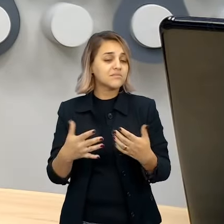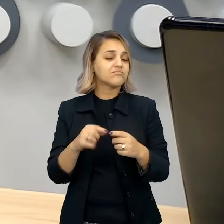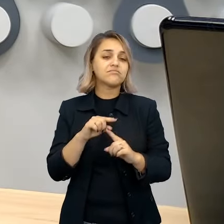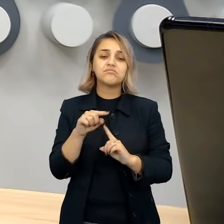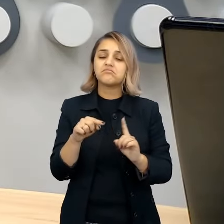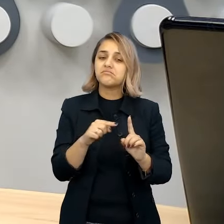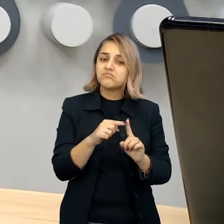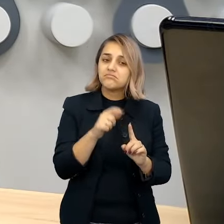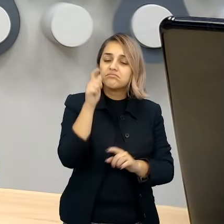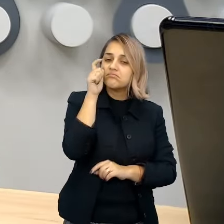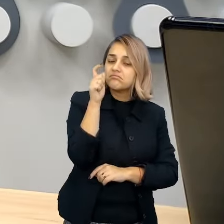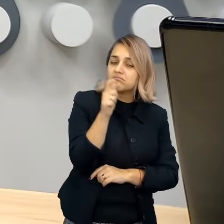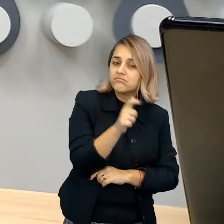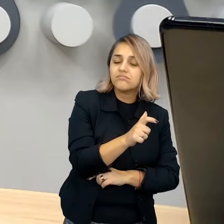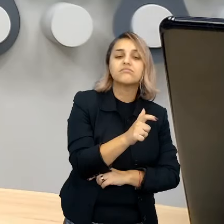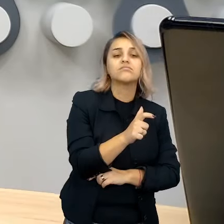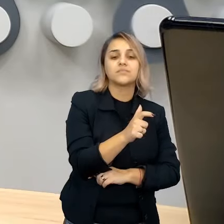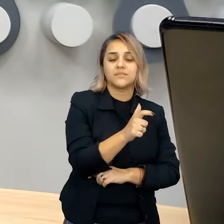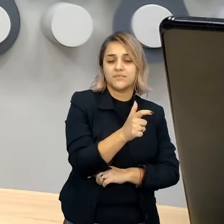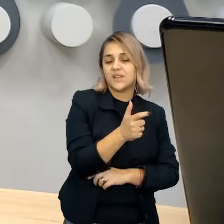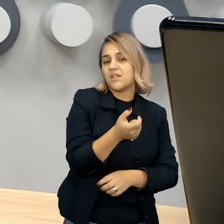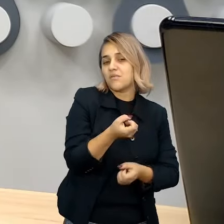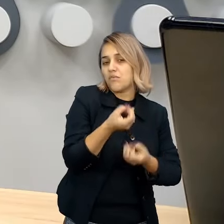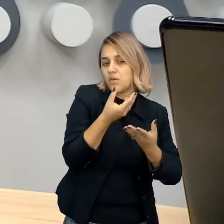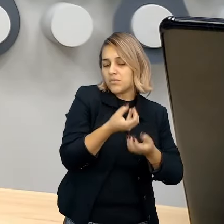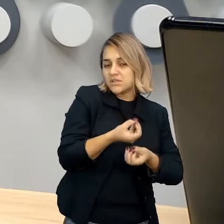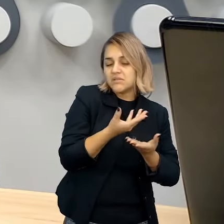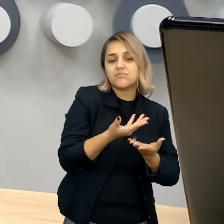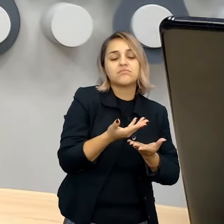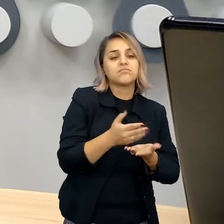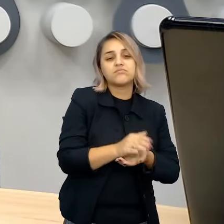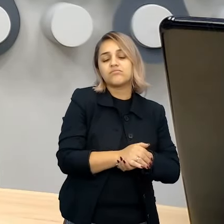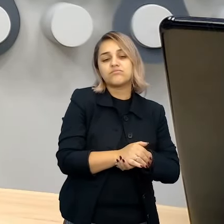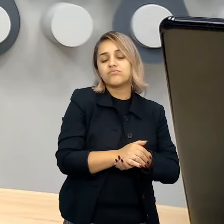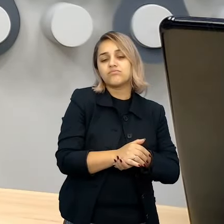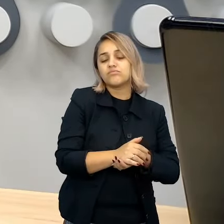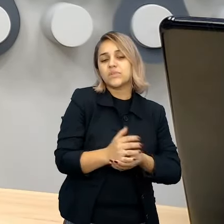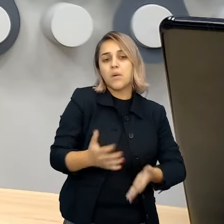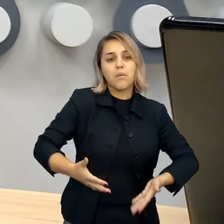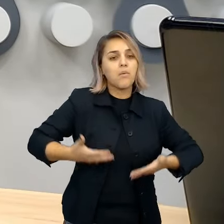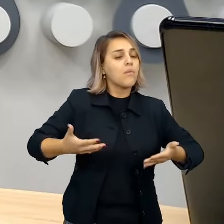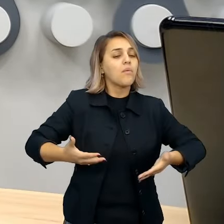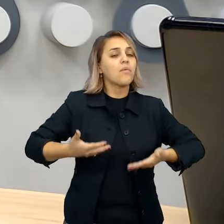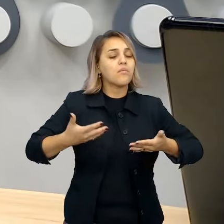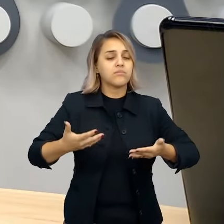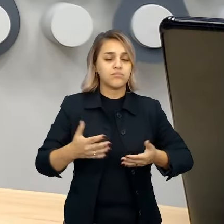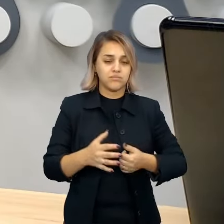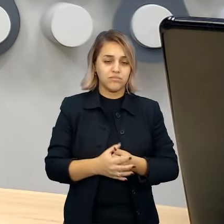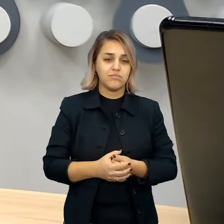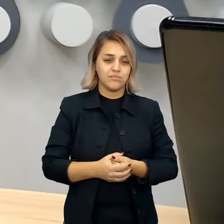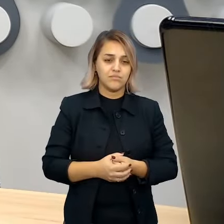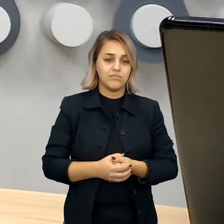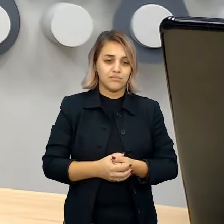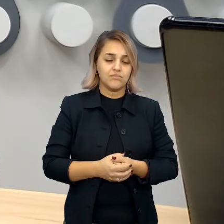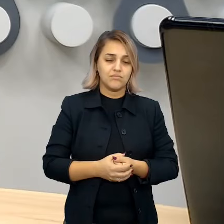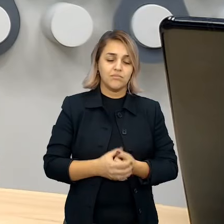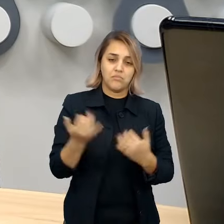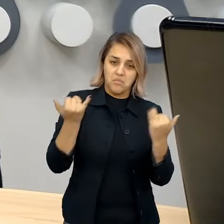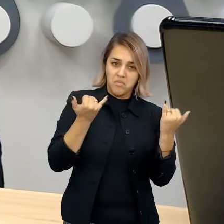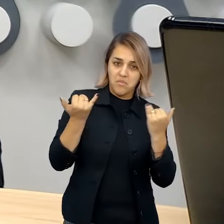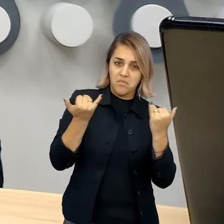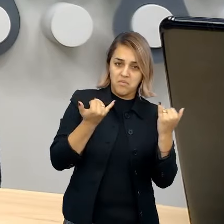motivo do interesse nessa informação, né? O que motivou a buscar essa